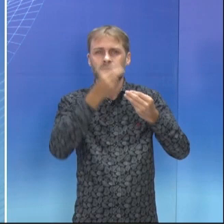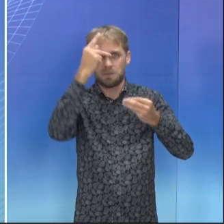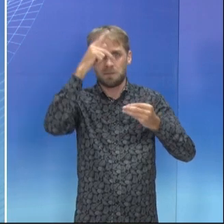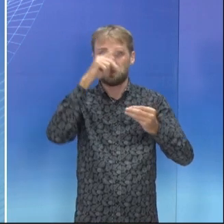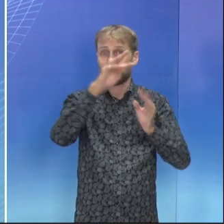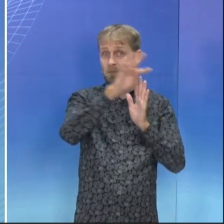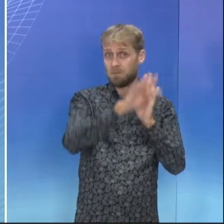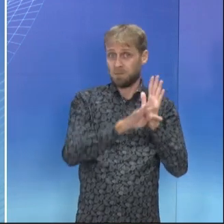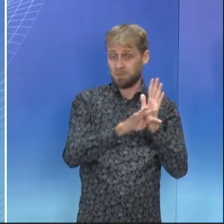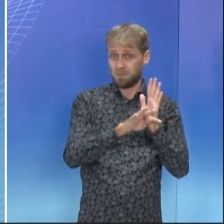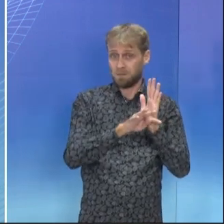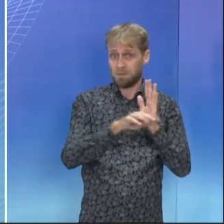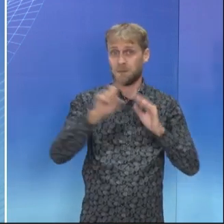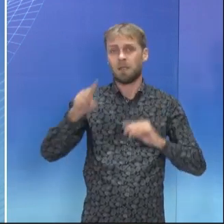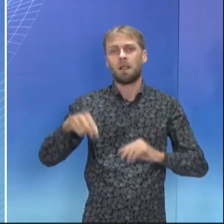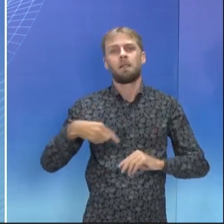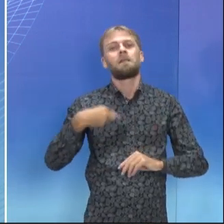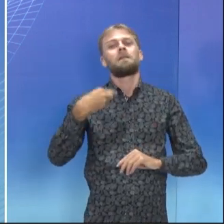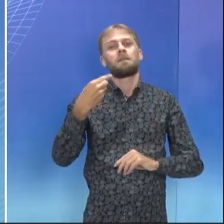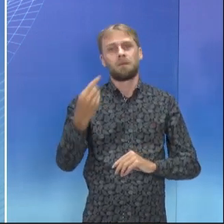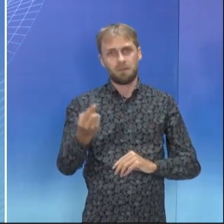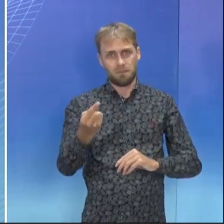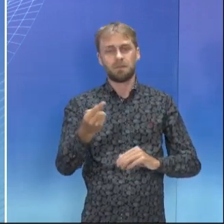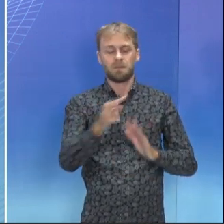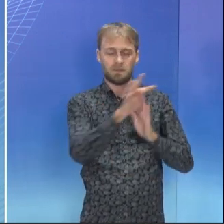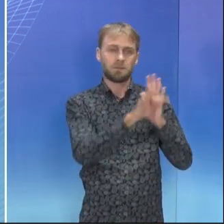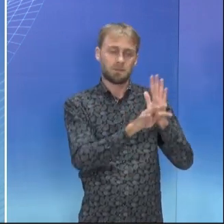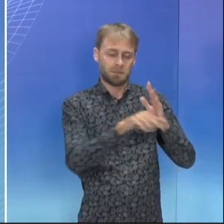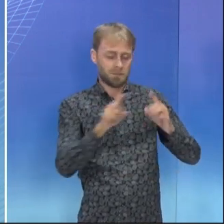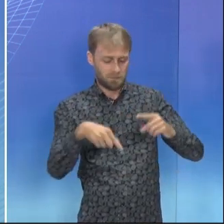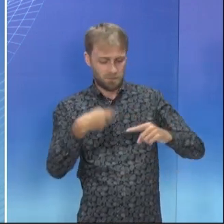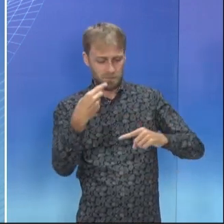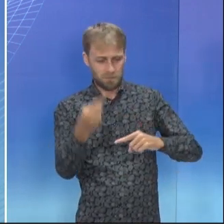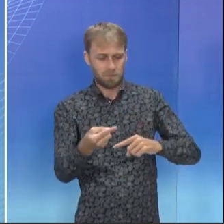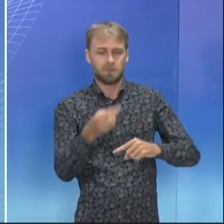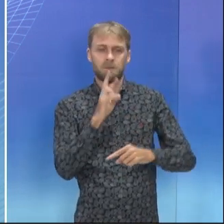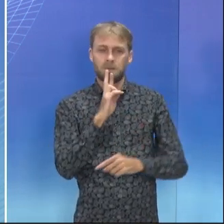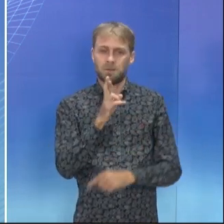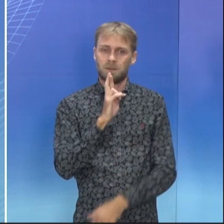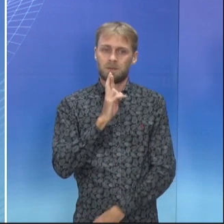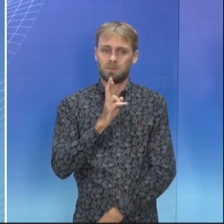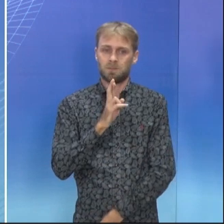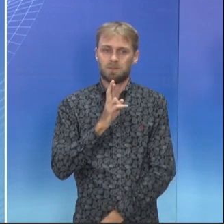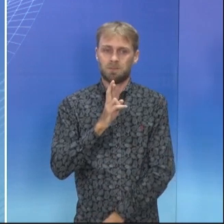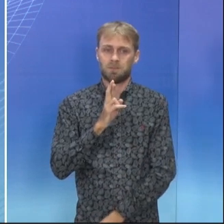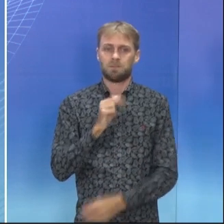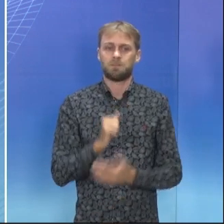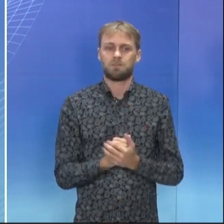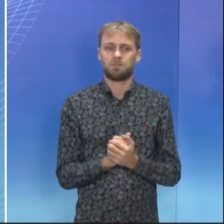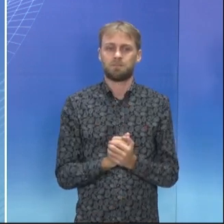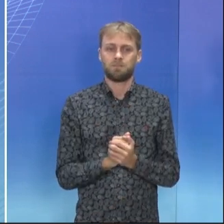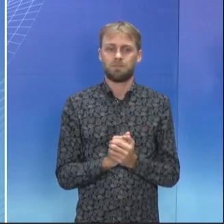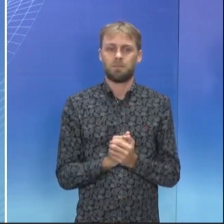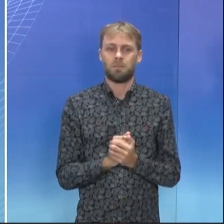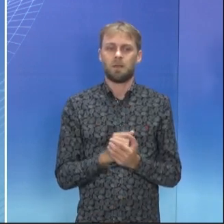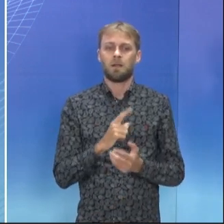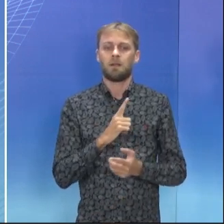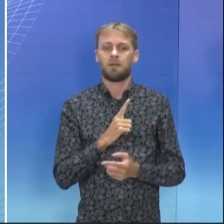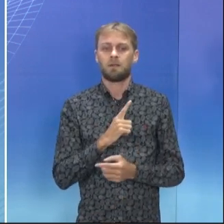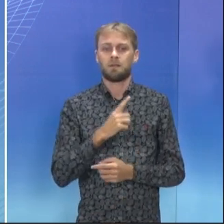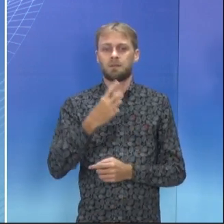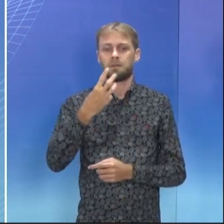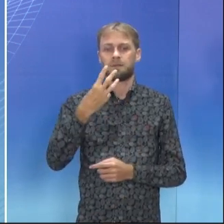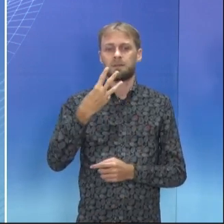direcionamento para o texto. E depois que você lê o texto, aí vamos para as respostas. Normalmente